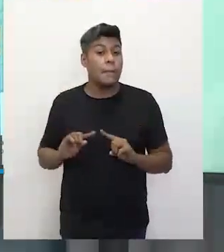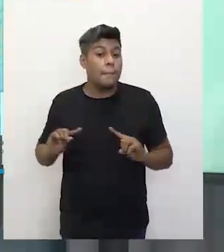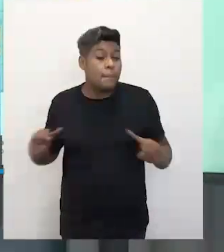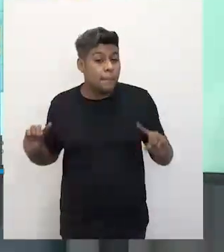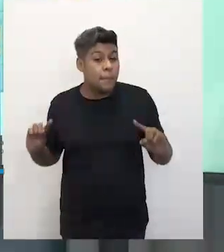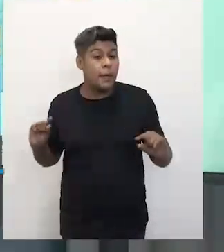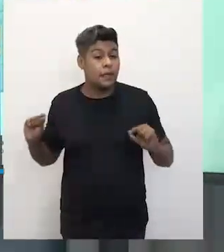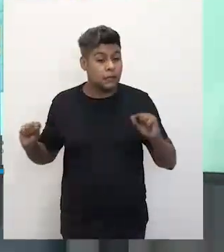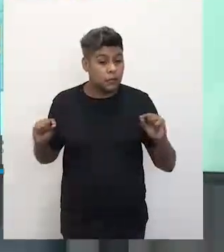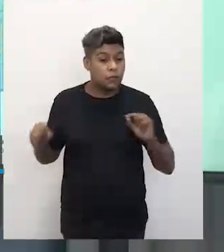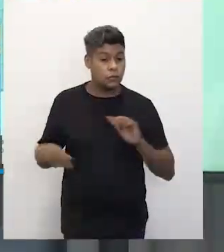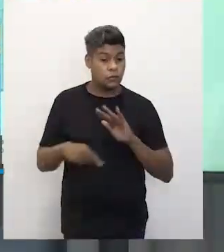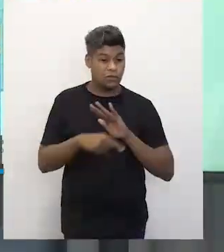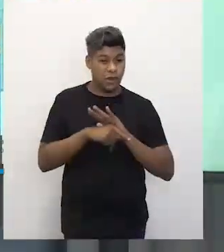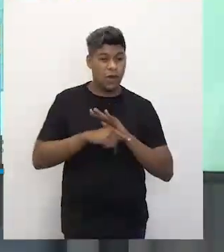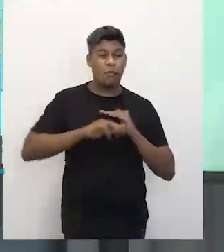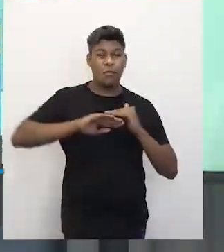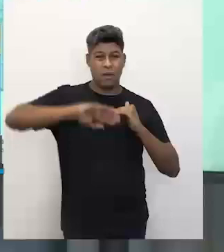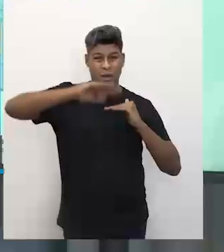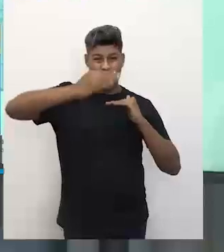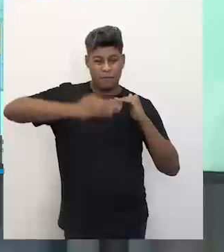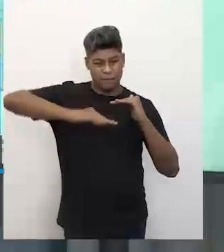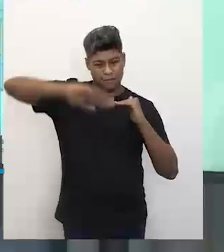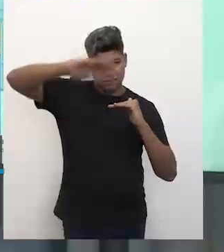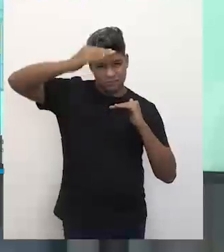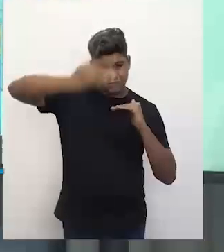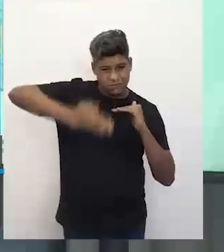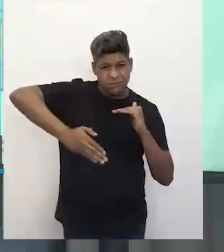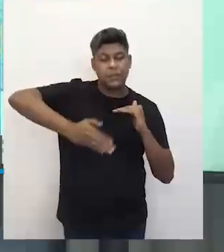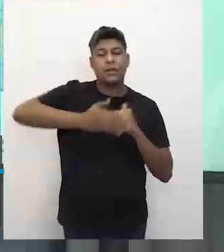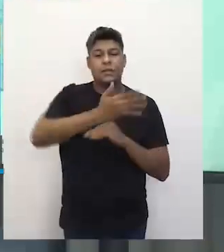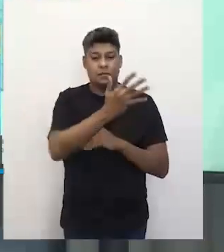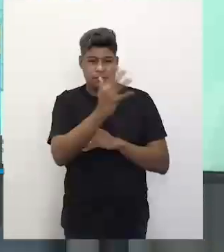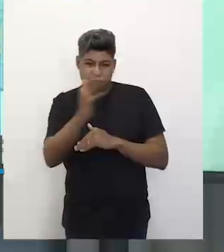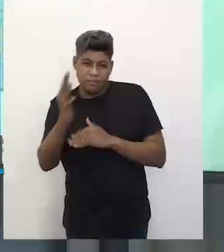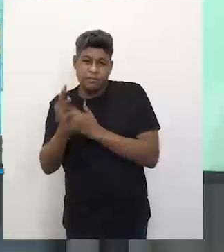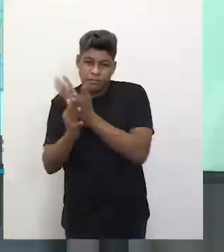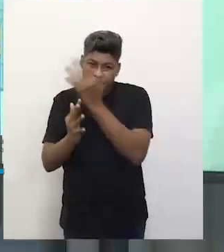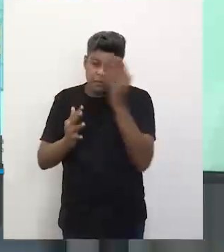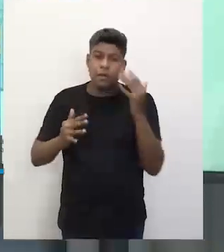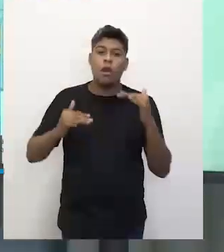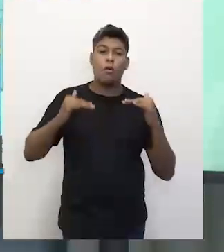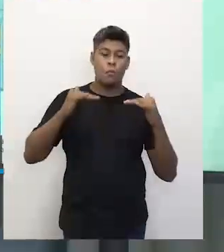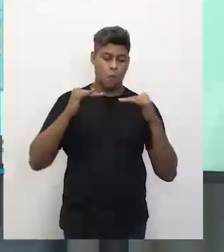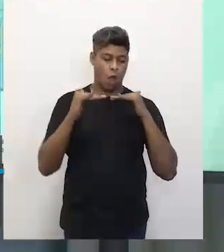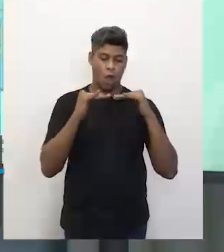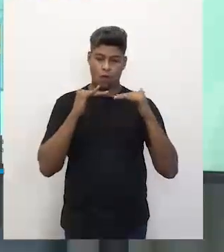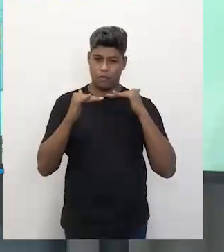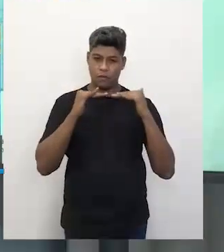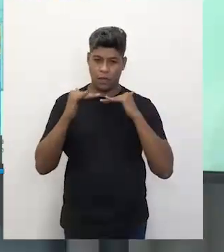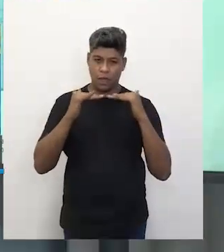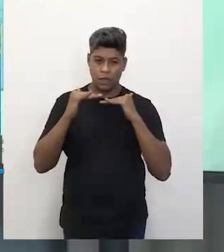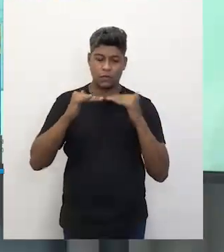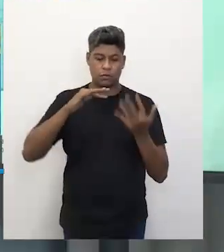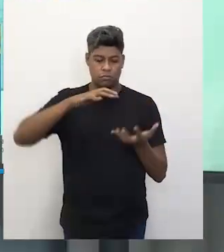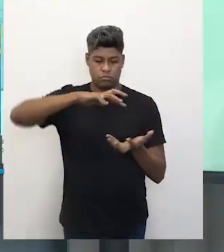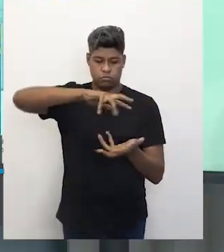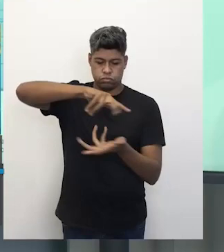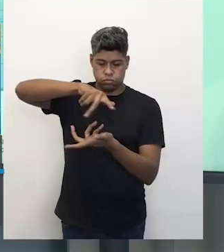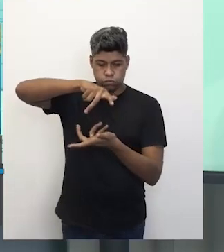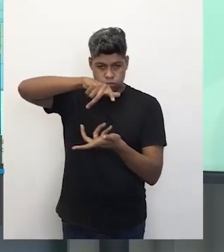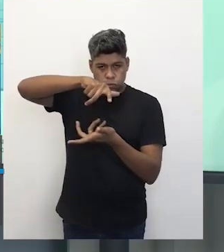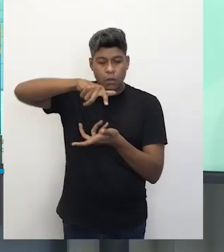não é não a questão do relevo né tem muito a ver com a questão aí do movimento das placas tectônicas né que é o processo